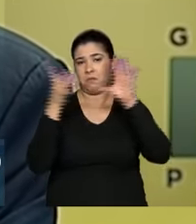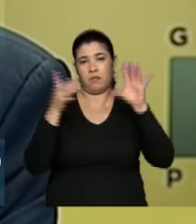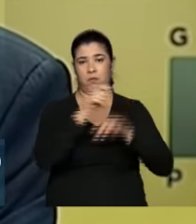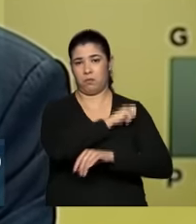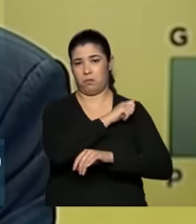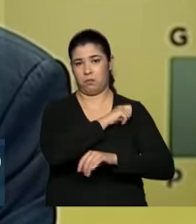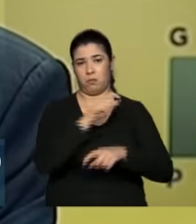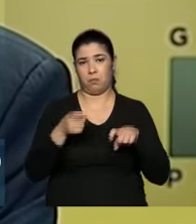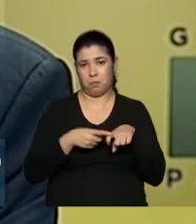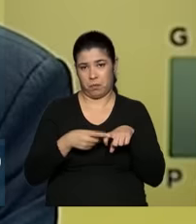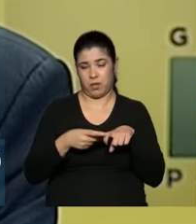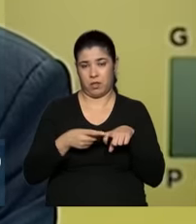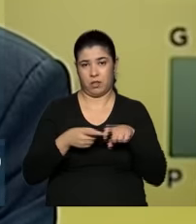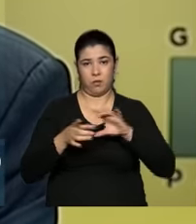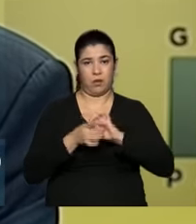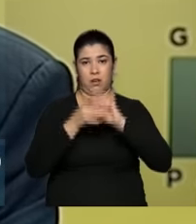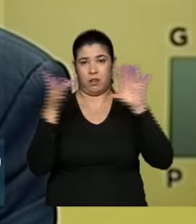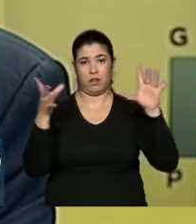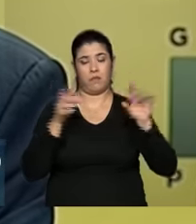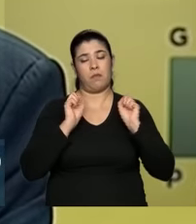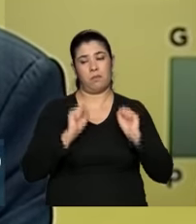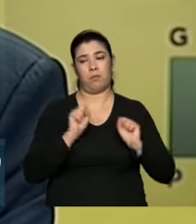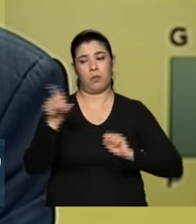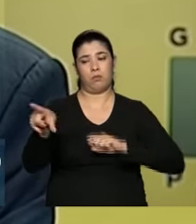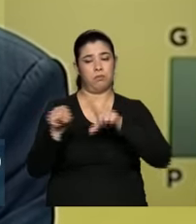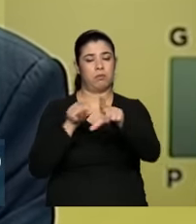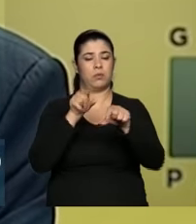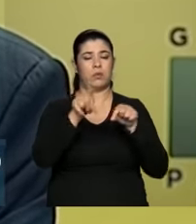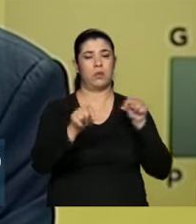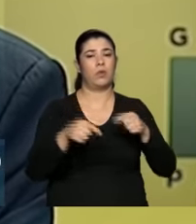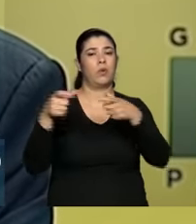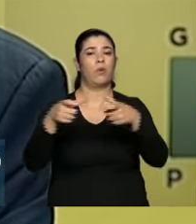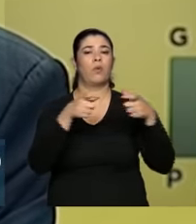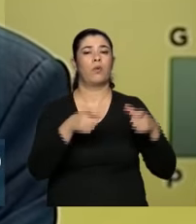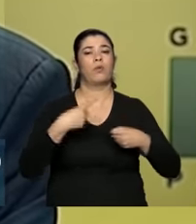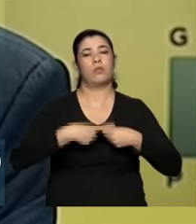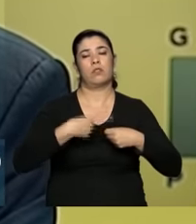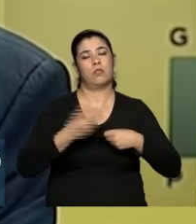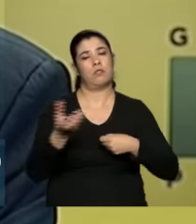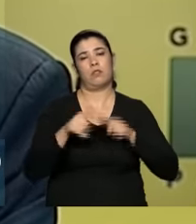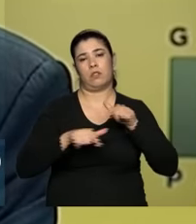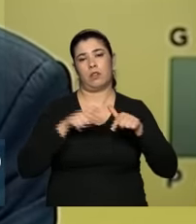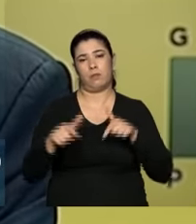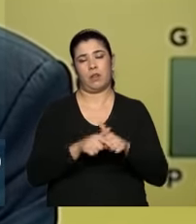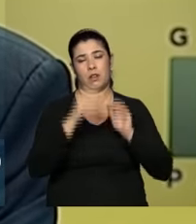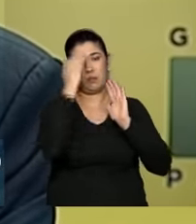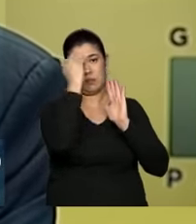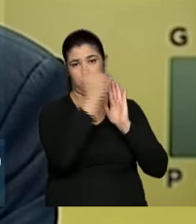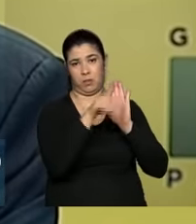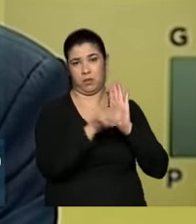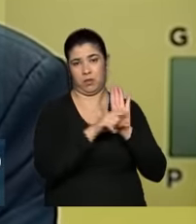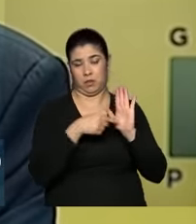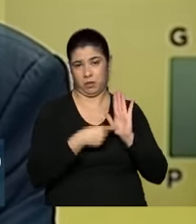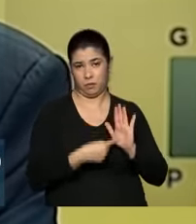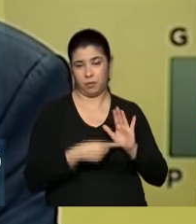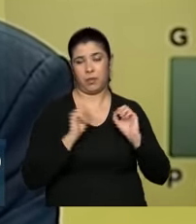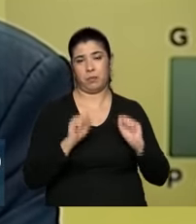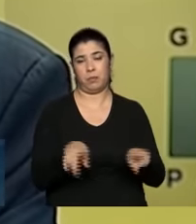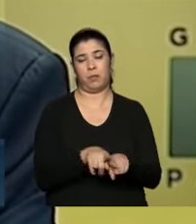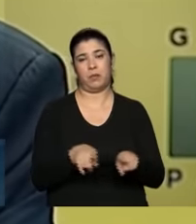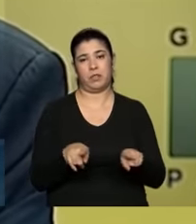quiser, de fazer a escolha profissional que quiser, dentro dos limites da legislação que ele